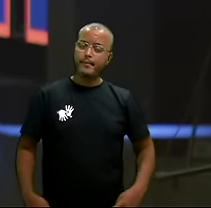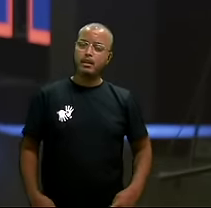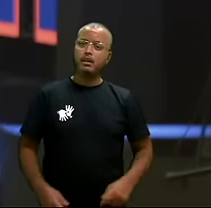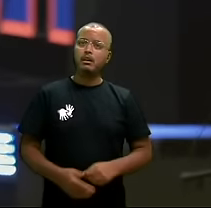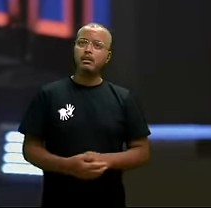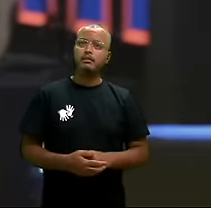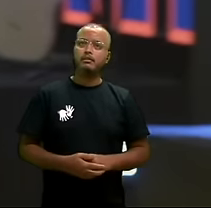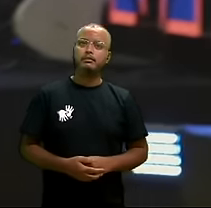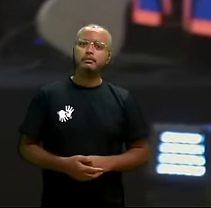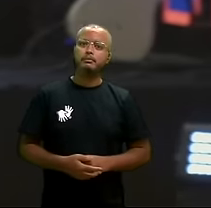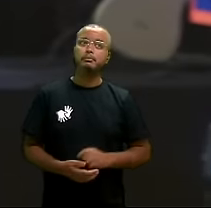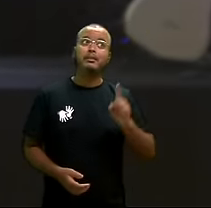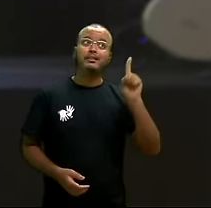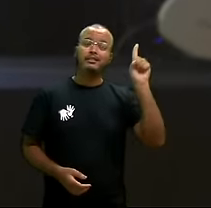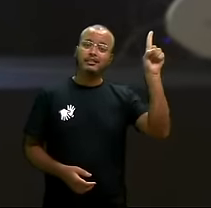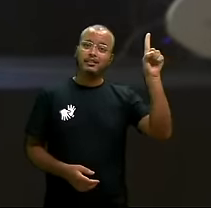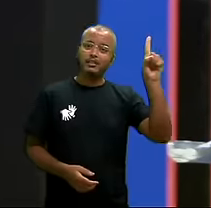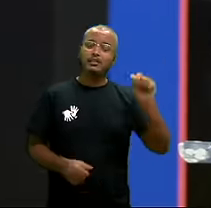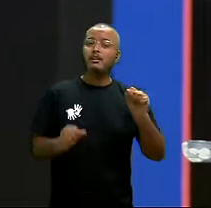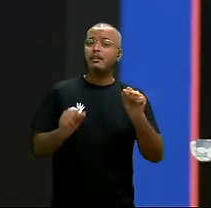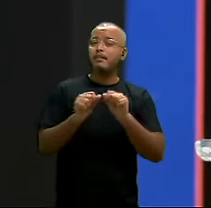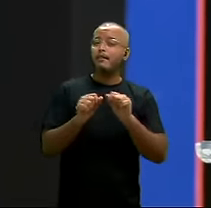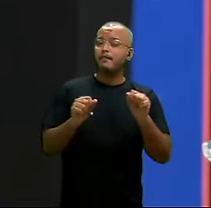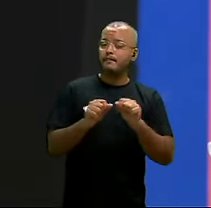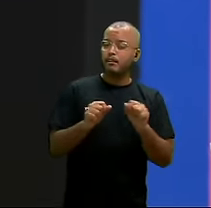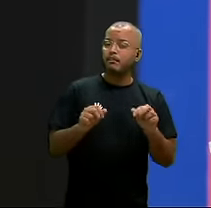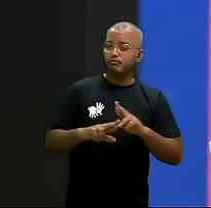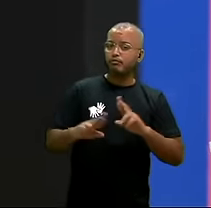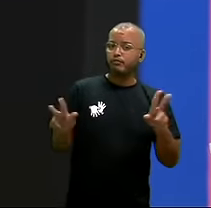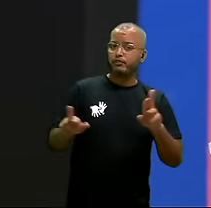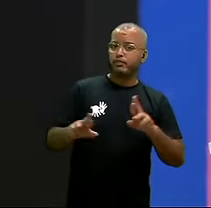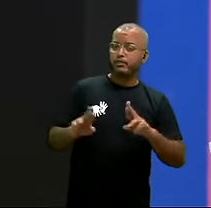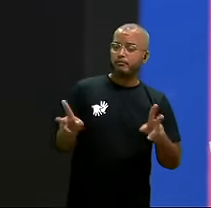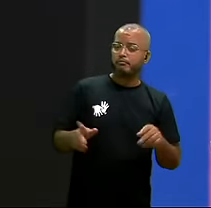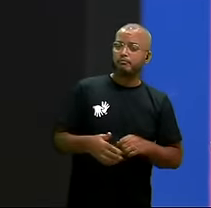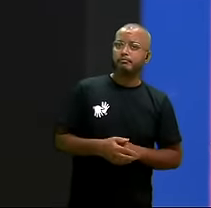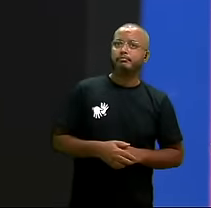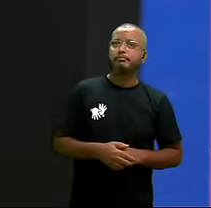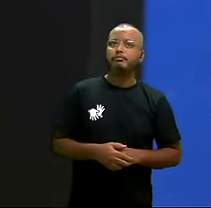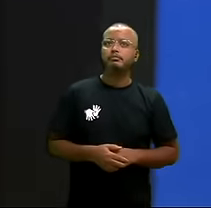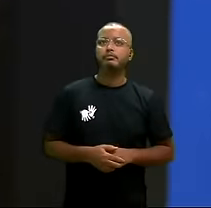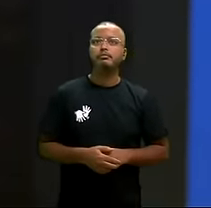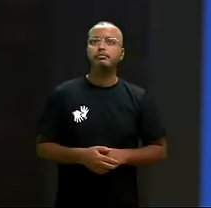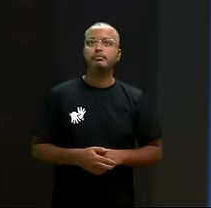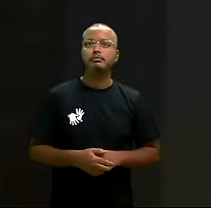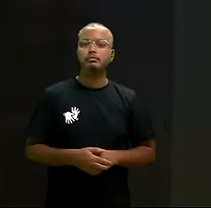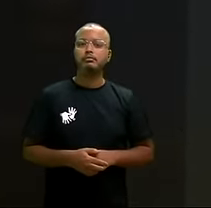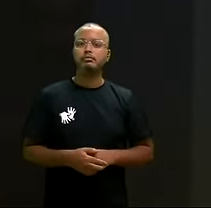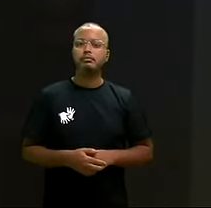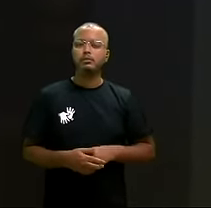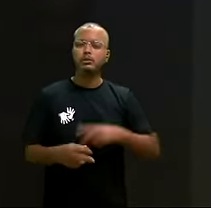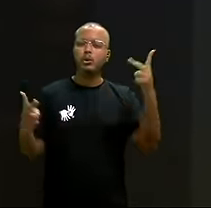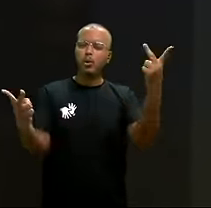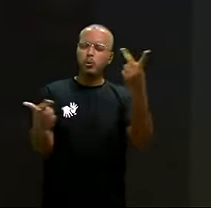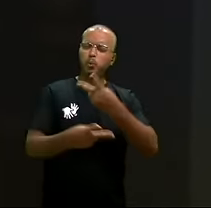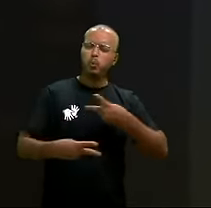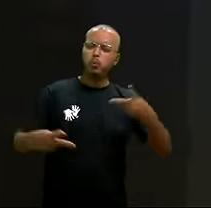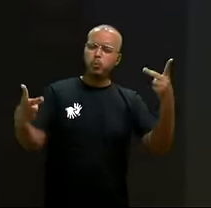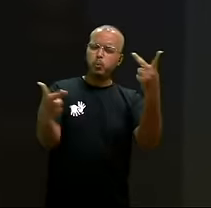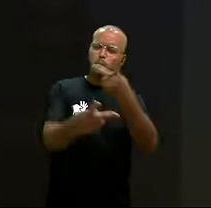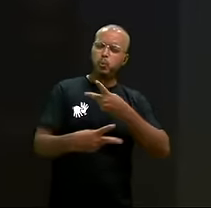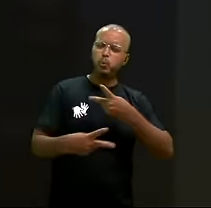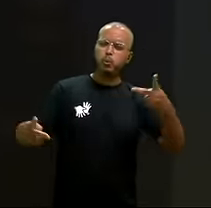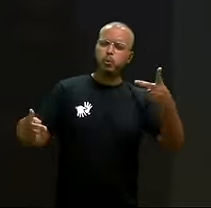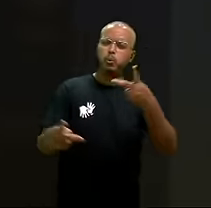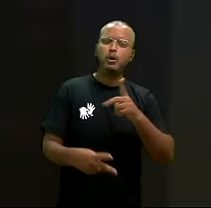Deus é irmão, Deus não é assim. E o engraçado é que o texto diz isso. Passou um furacão e Deus não falou nada. Passou um redemoinho e Deus